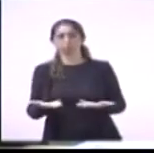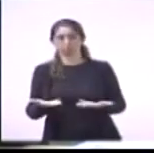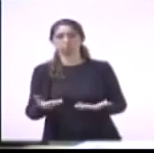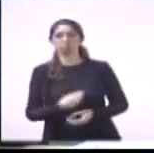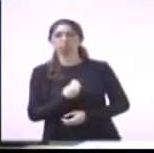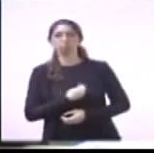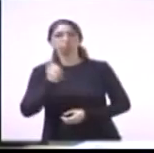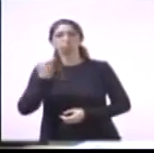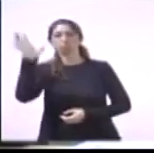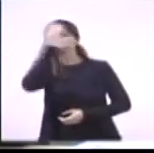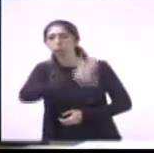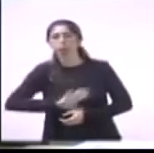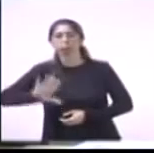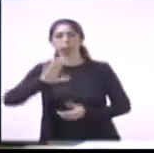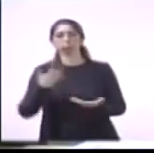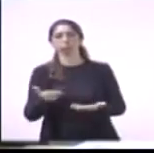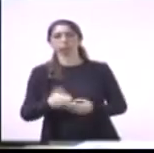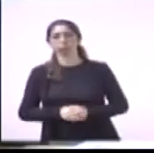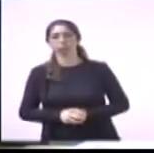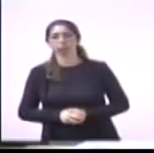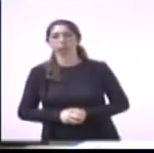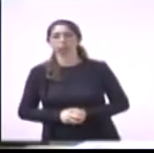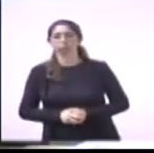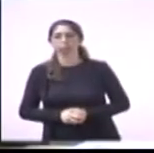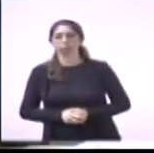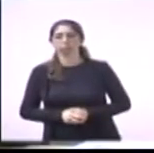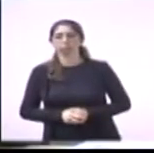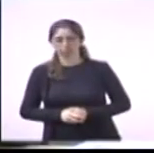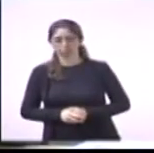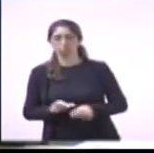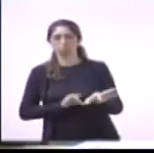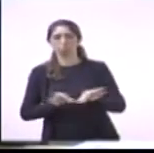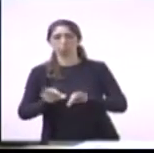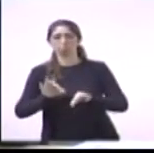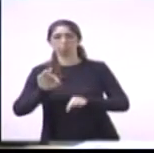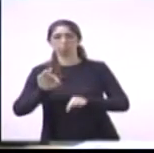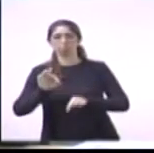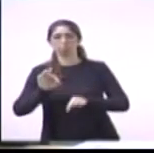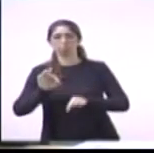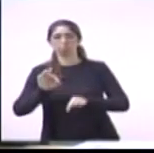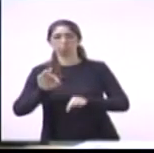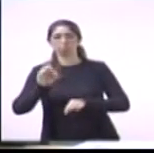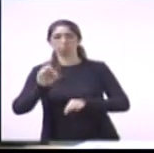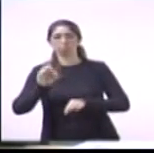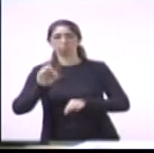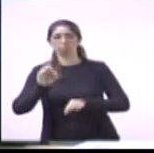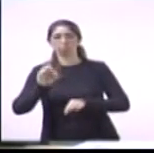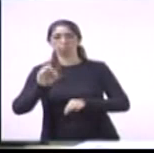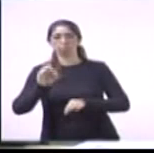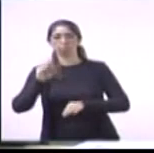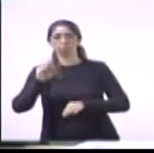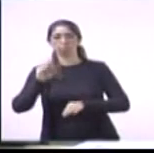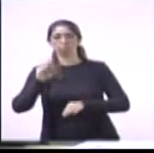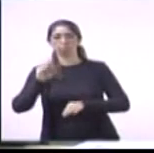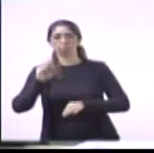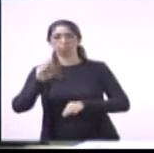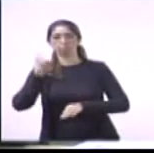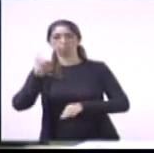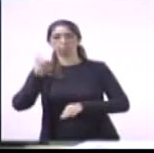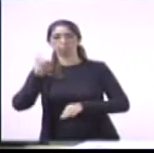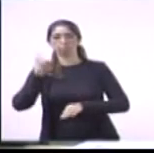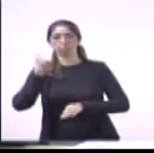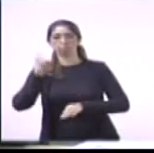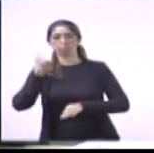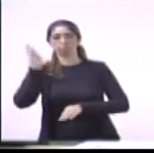estão presentes em todo o Brasil. Então, o Plano Nacional e o Plano Estadual contemplam